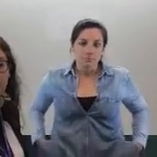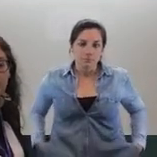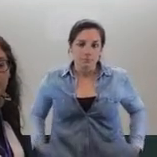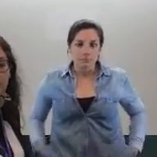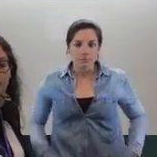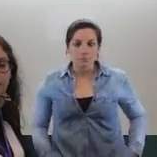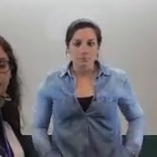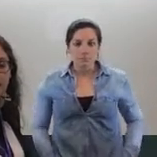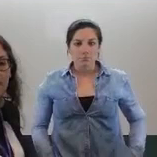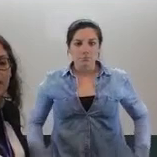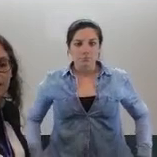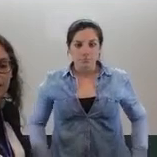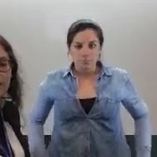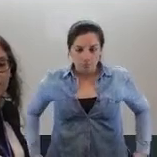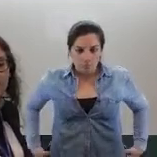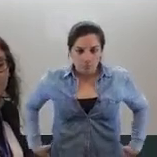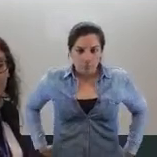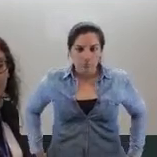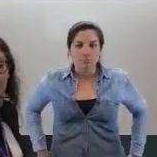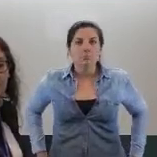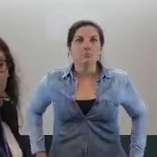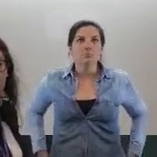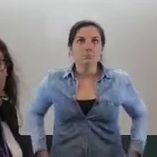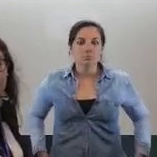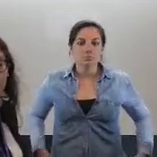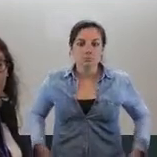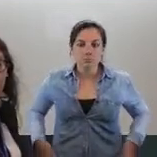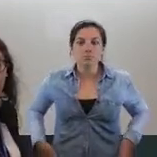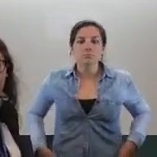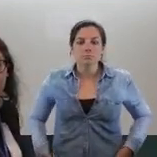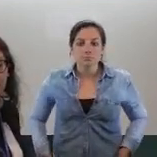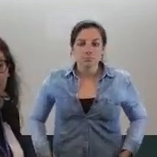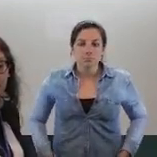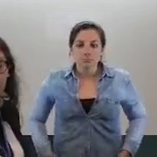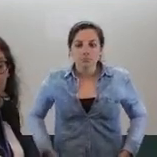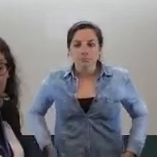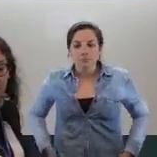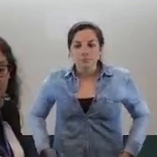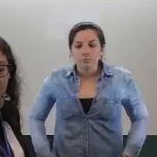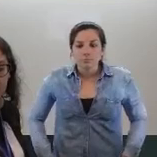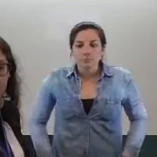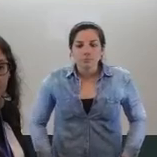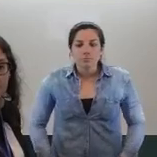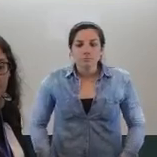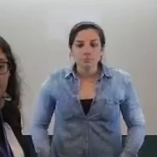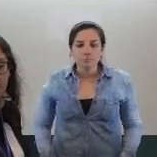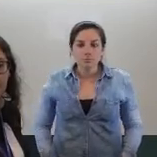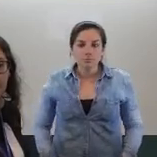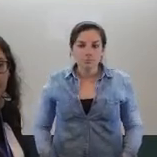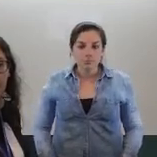também. Aqui tem um exemplo das referências de mais de 3 autores, com mais de 3